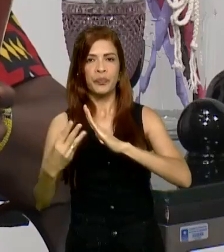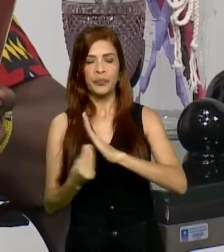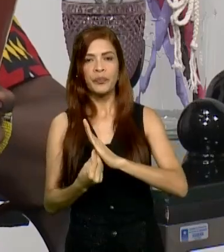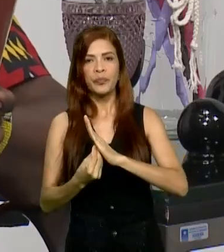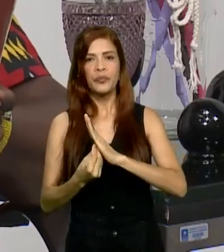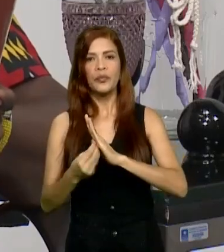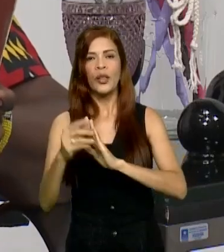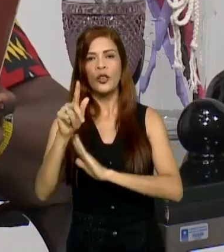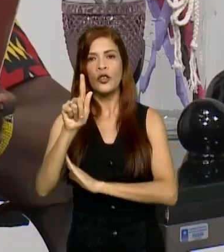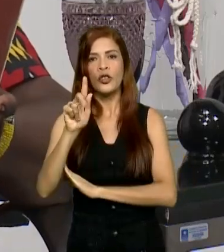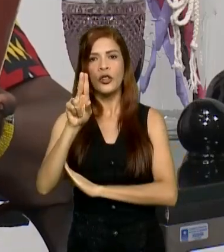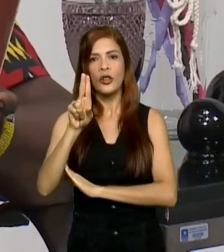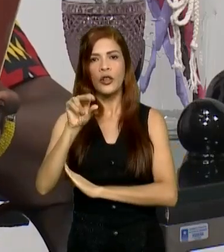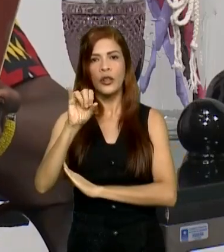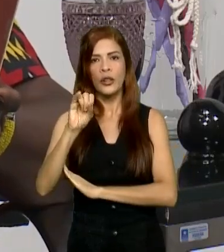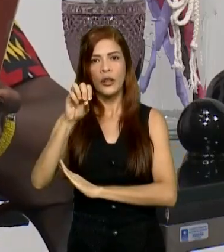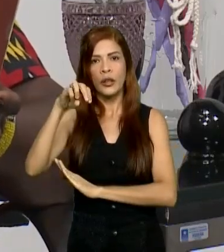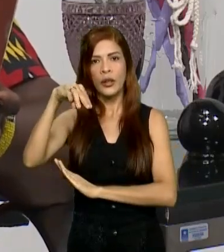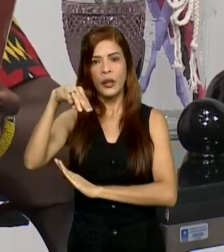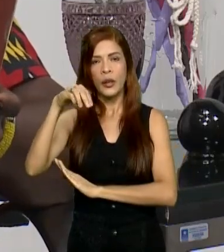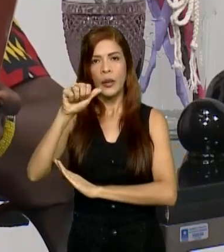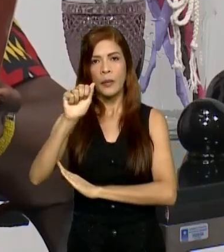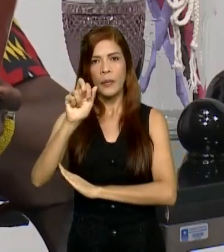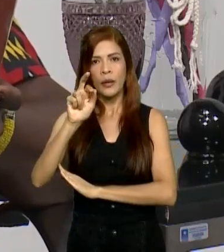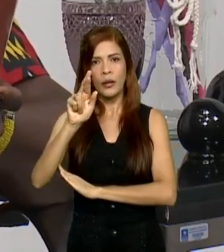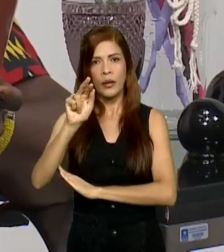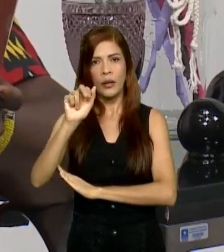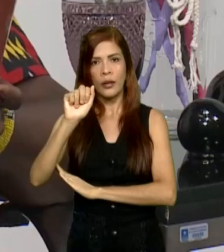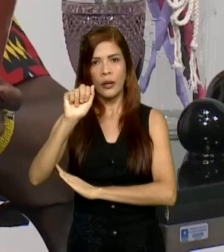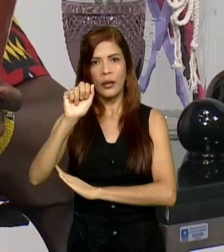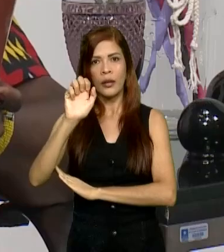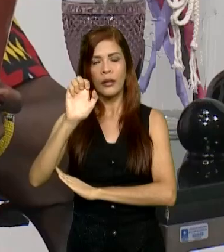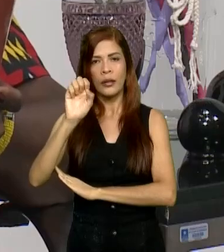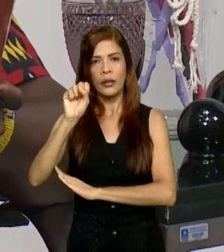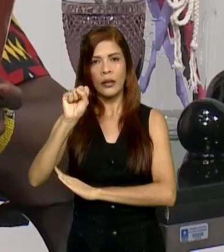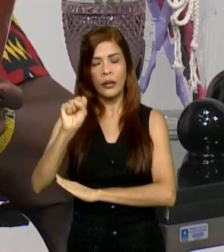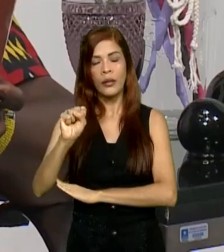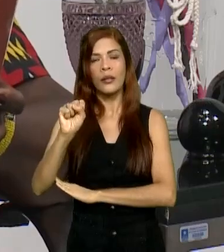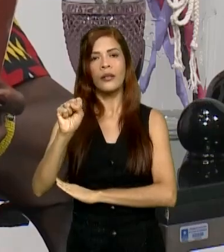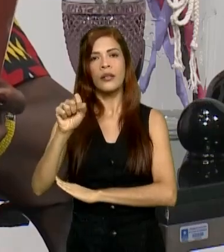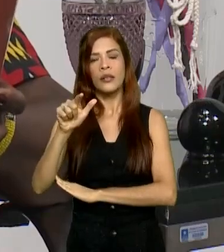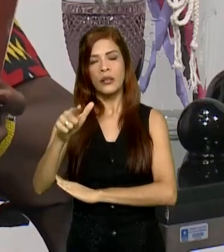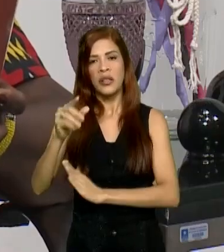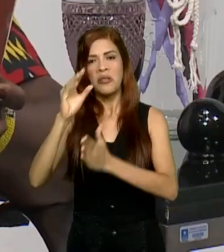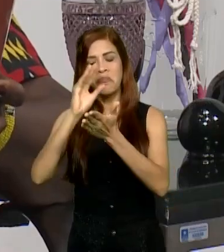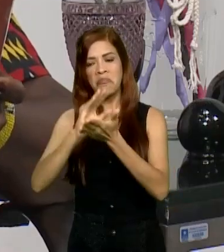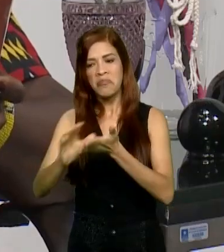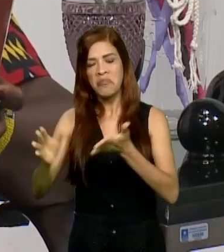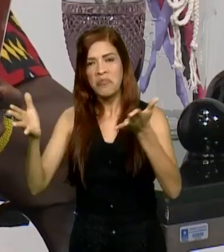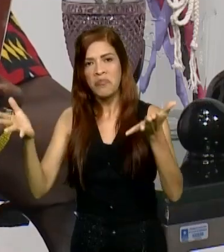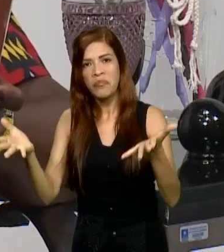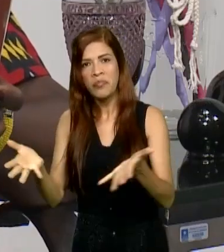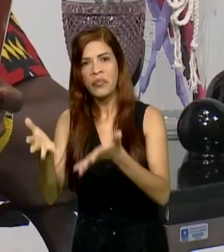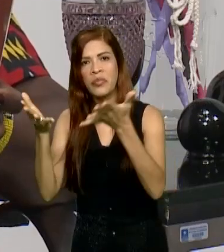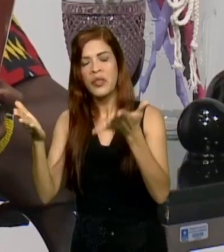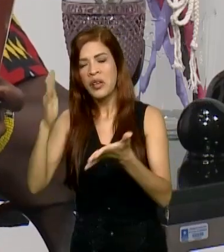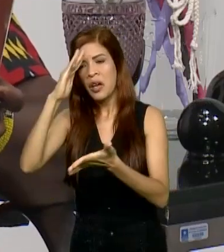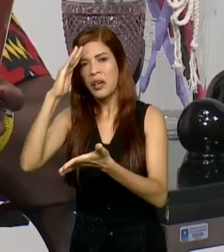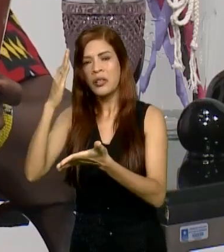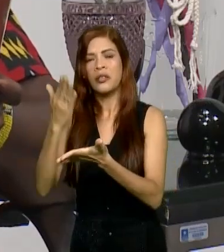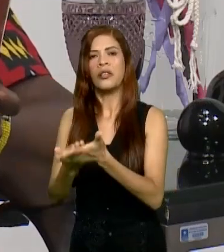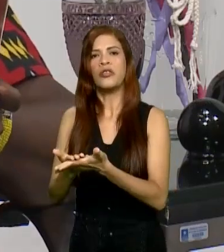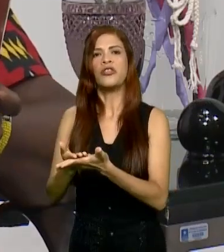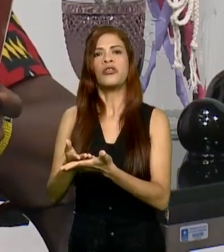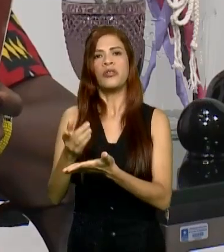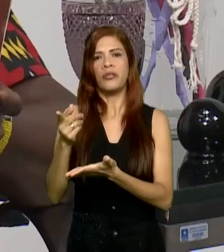de Guimarães, o município que as gestoras investiram e acreditaram nesse caderno.